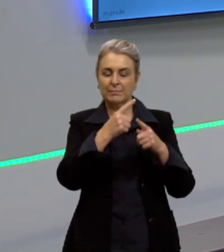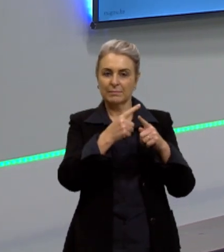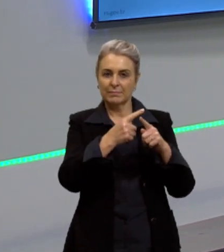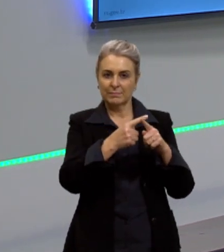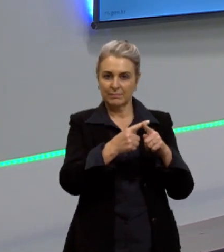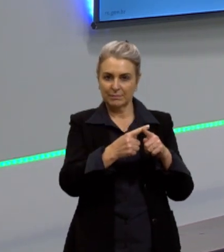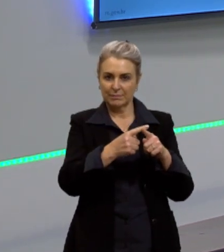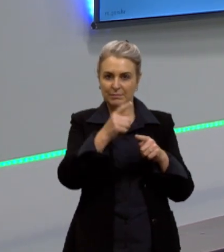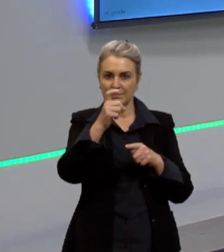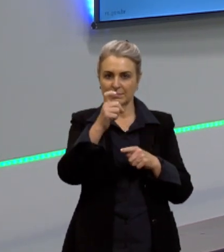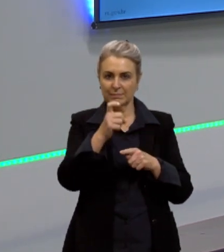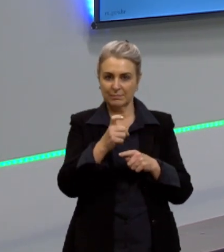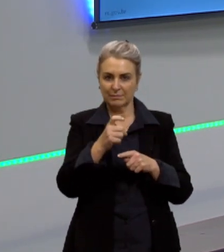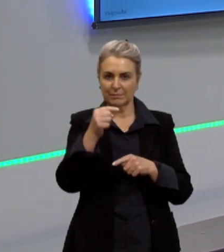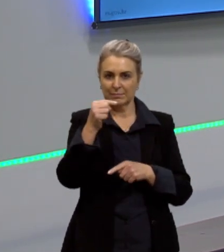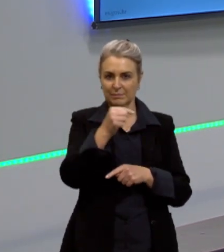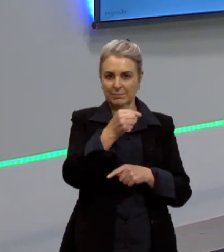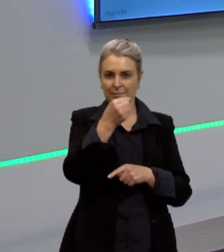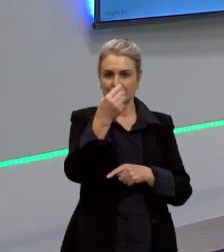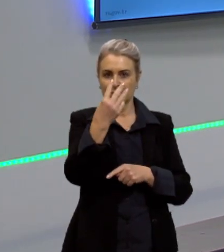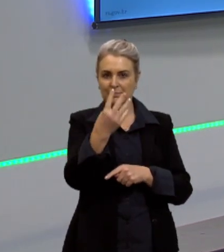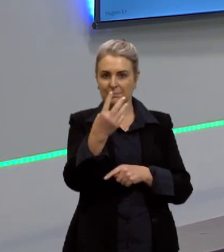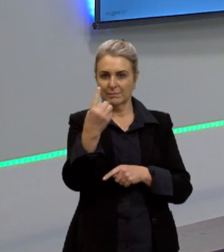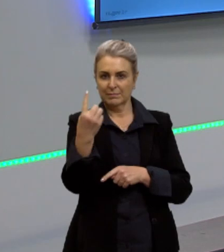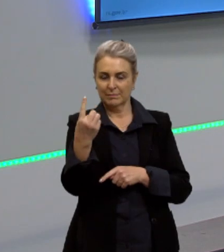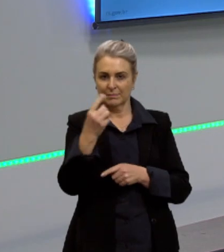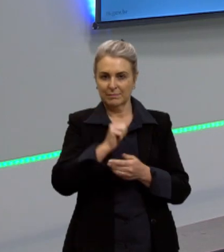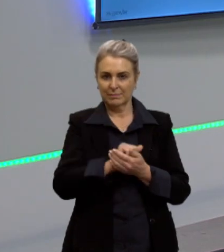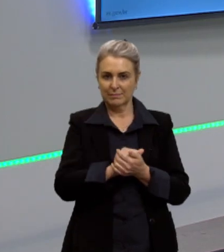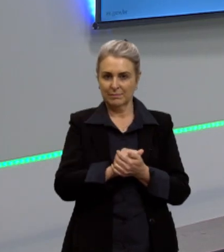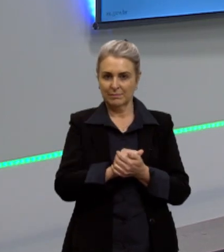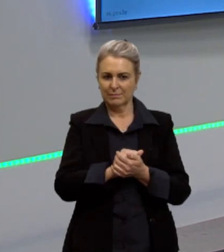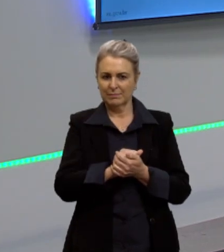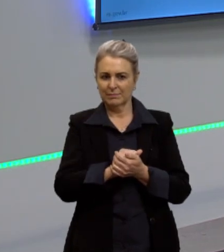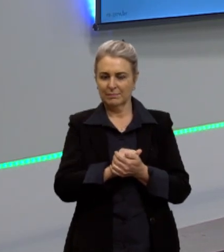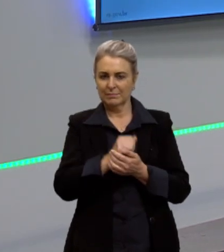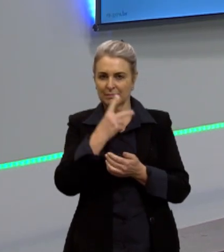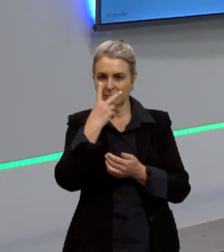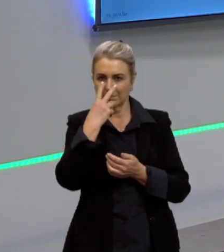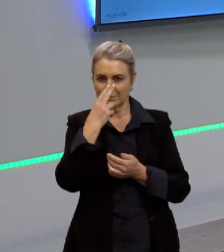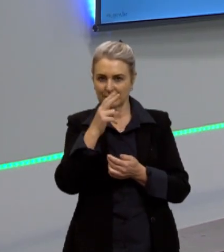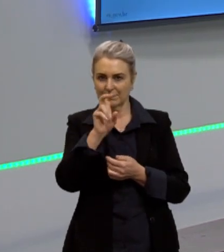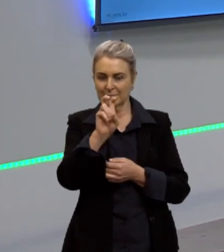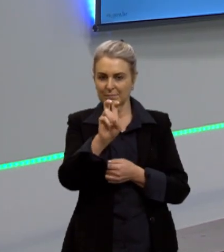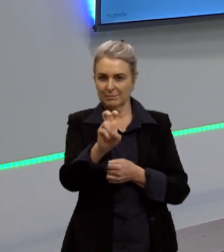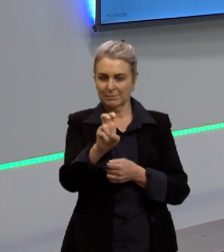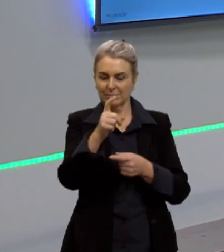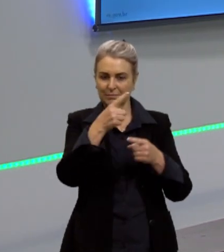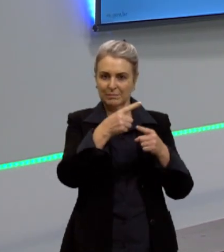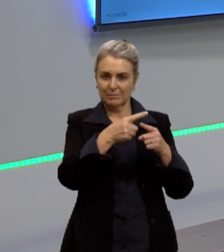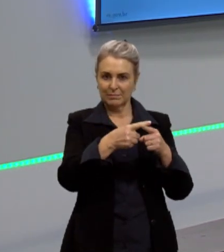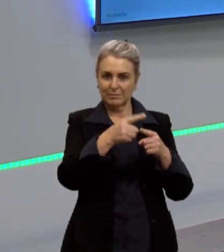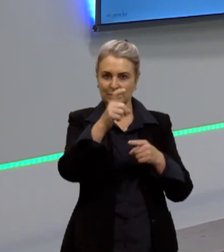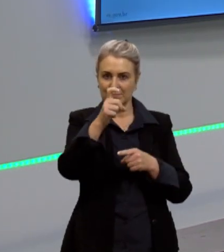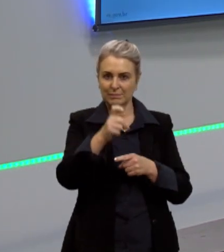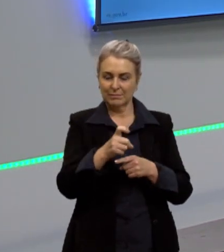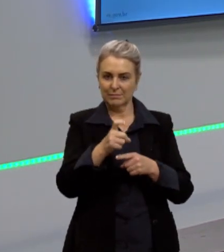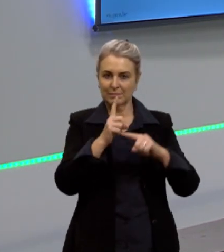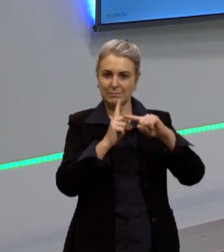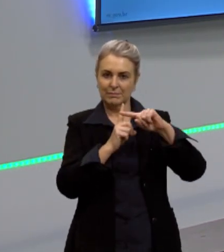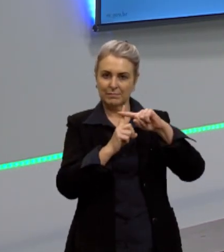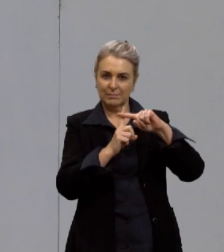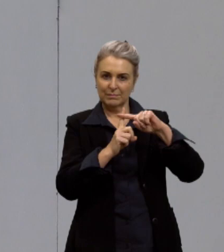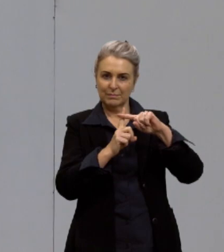multiplica x menos 41 é igual a 5 que multiplica x mais